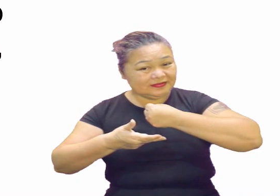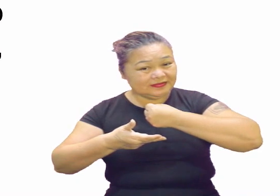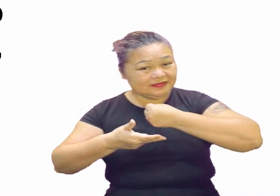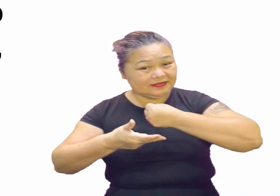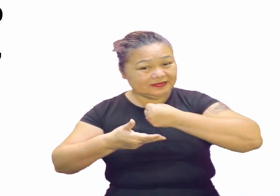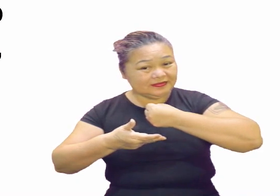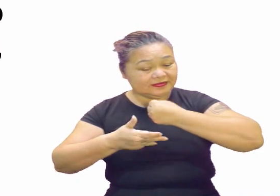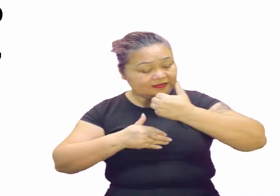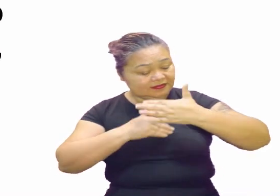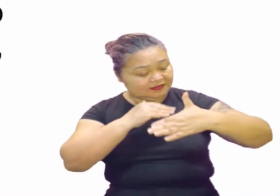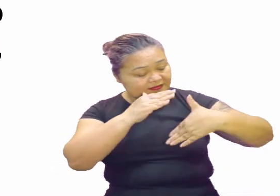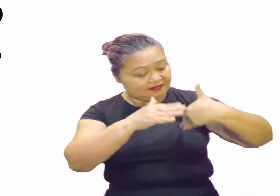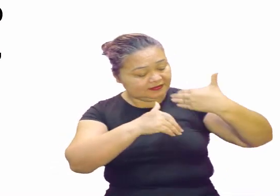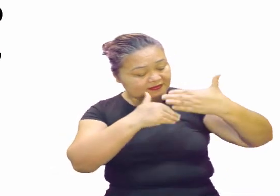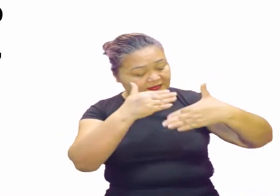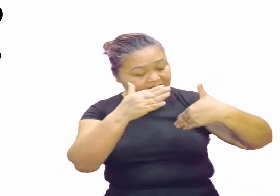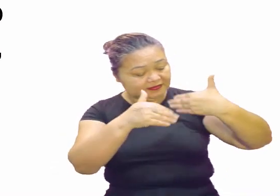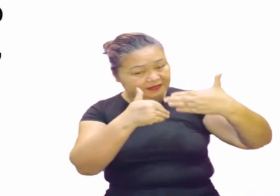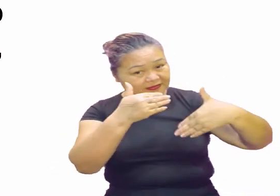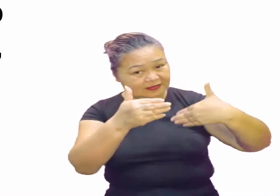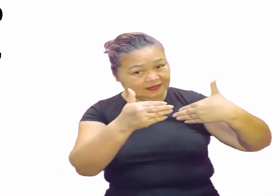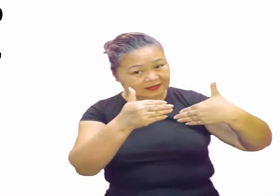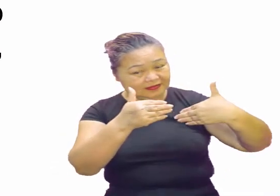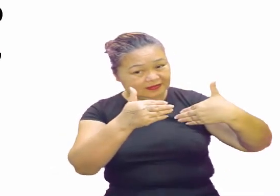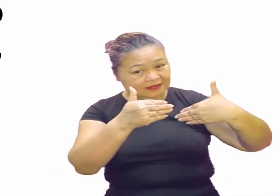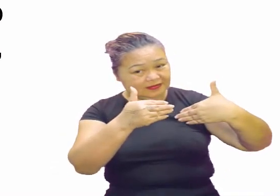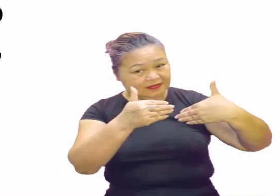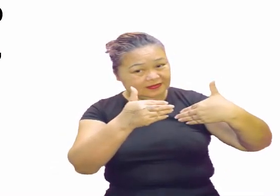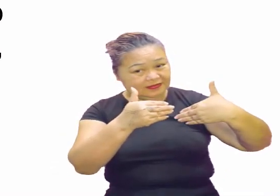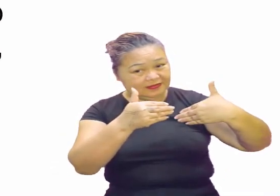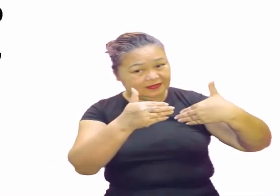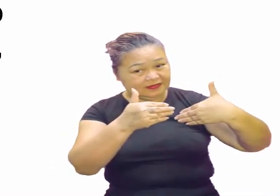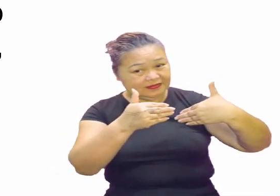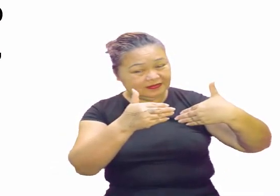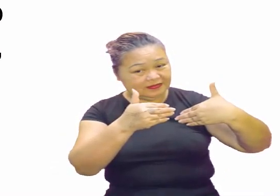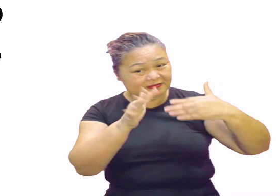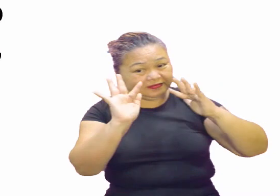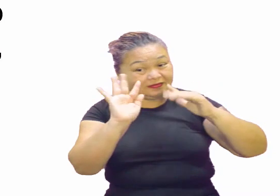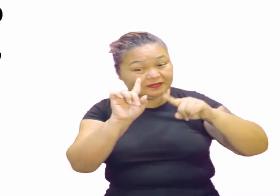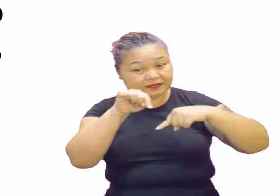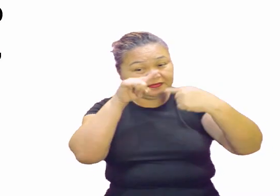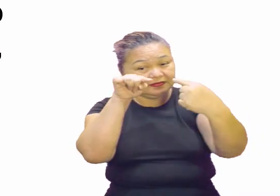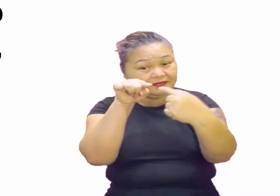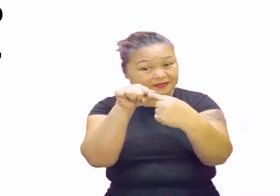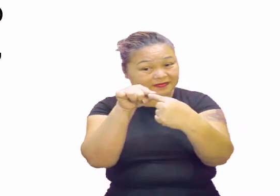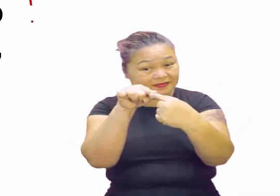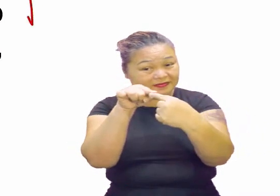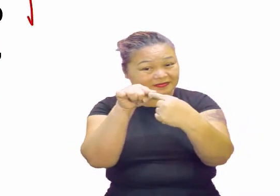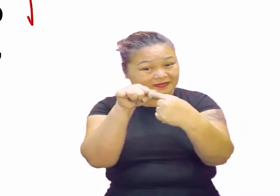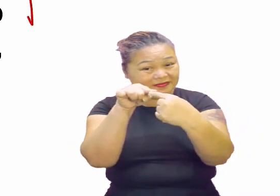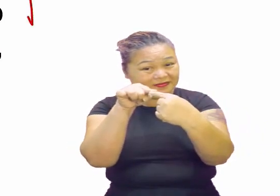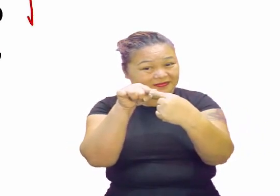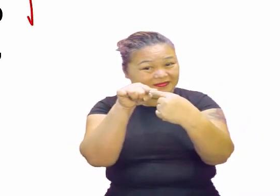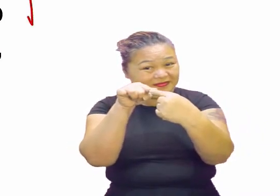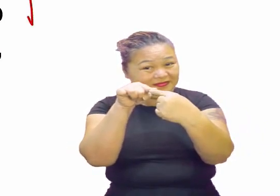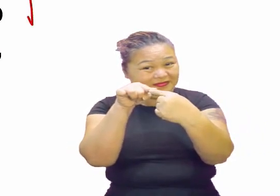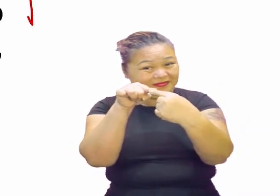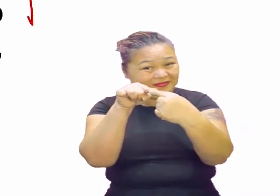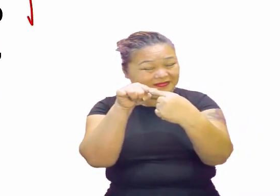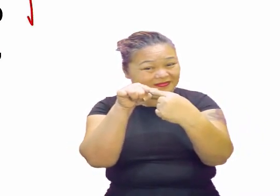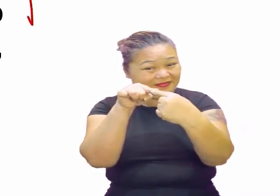e o progresso por fim. Viu